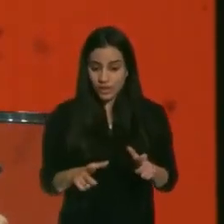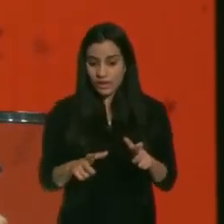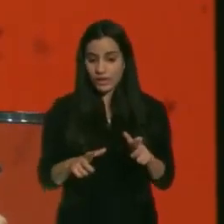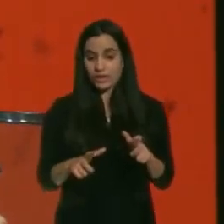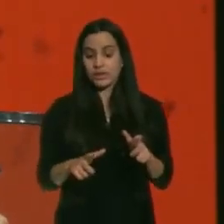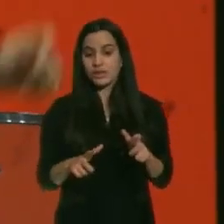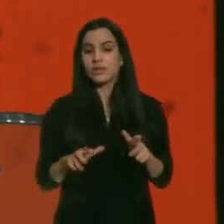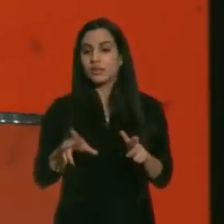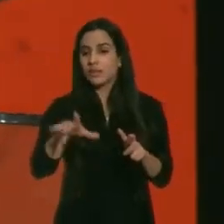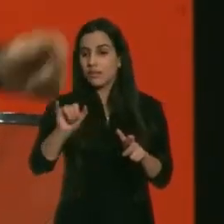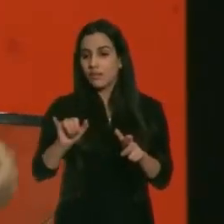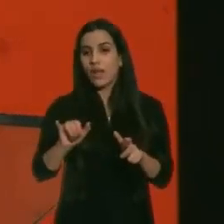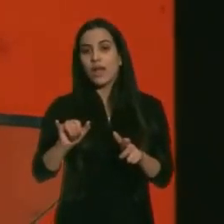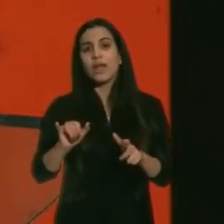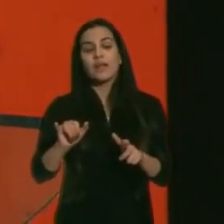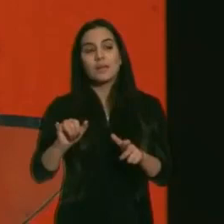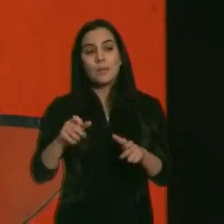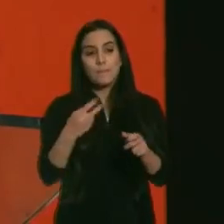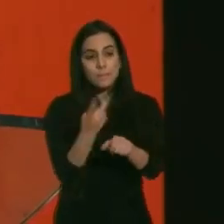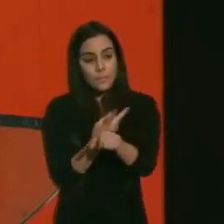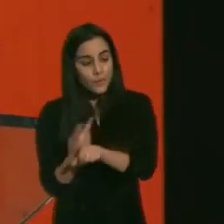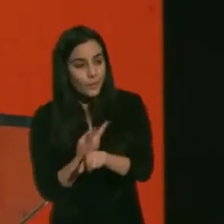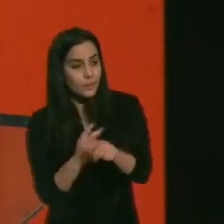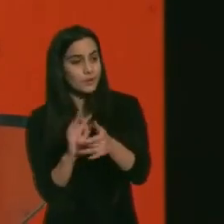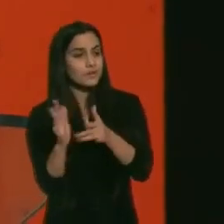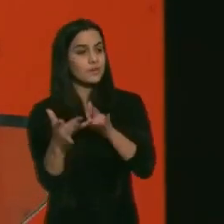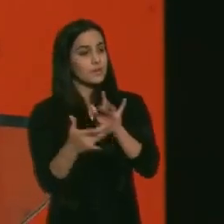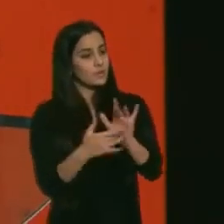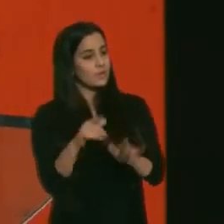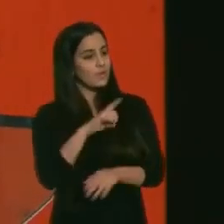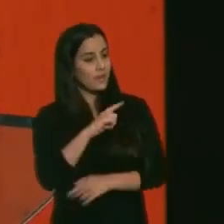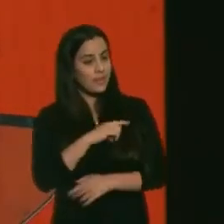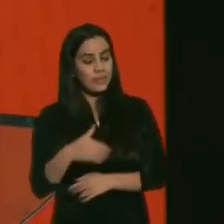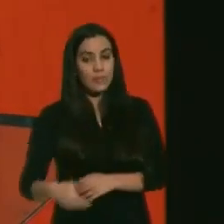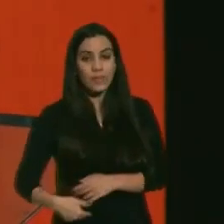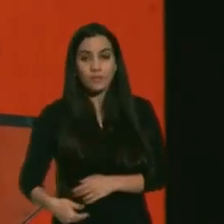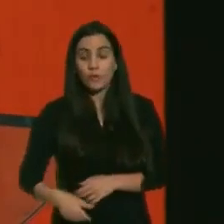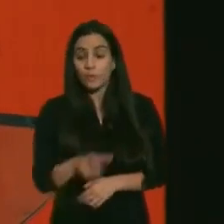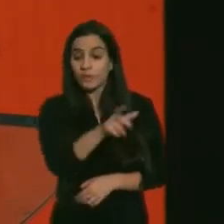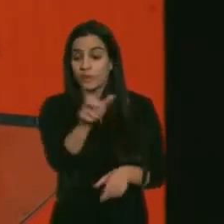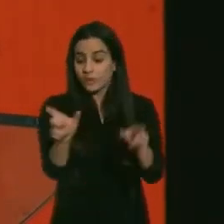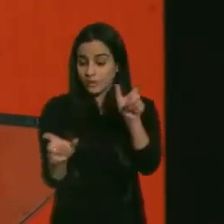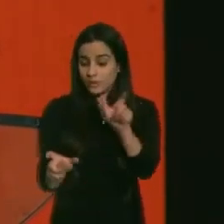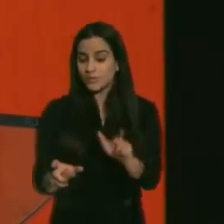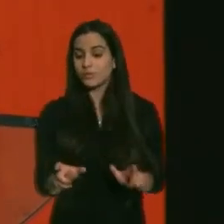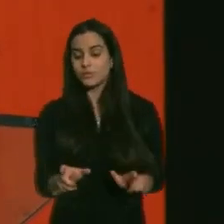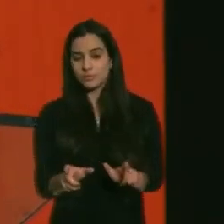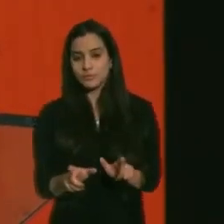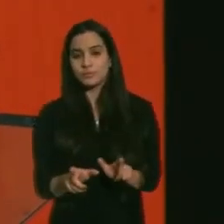árvore, que pagam o preço, que estão com fome? Aonde estão aqueles?